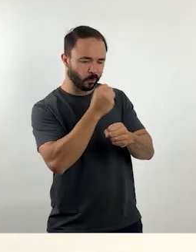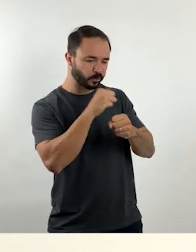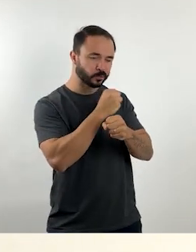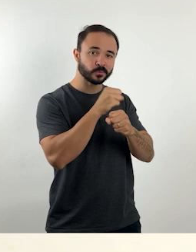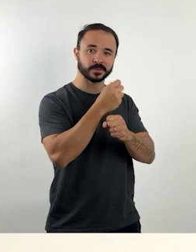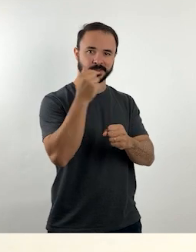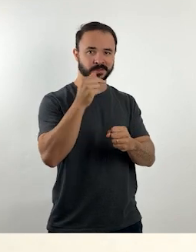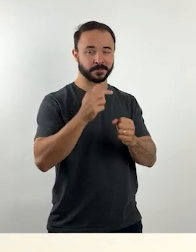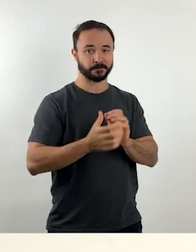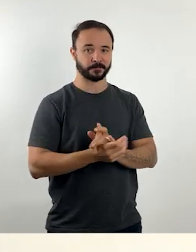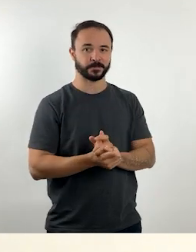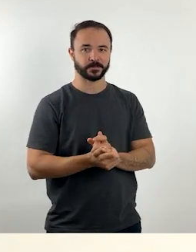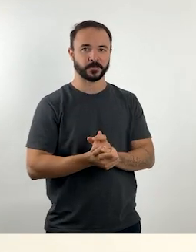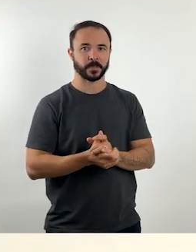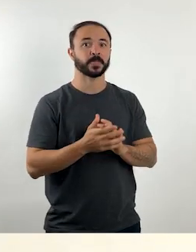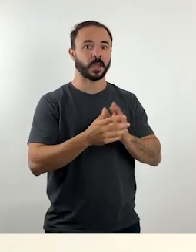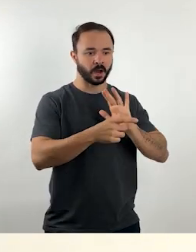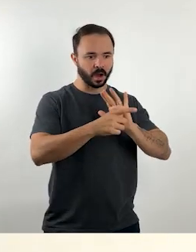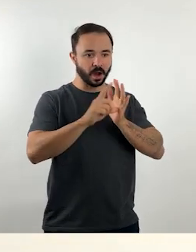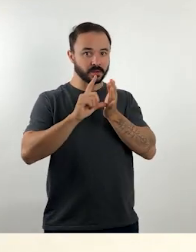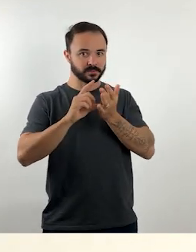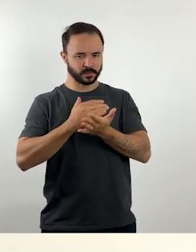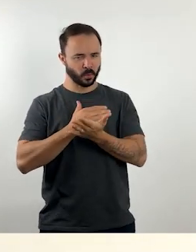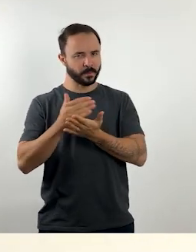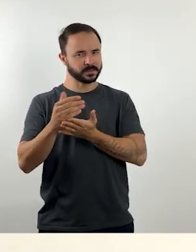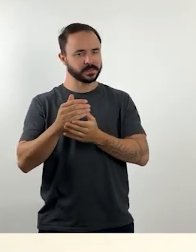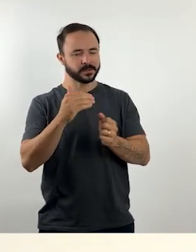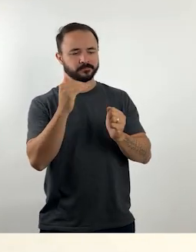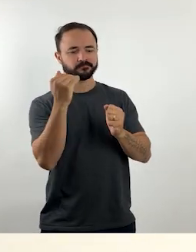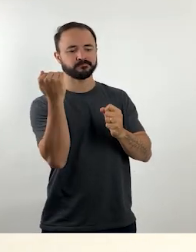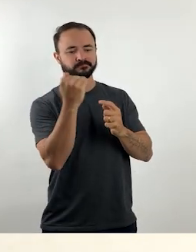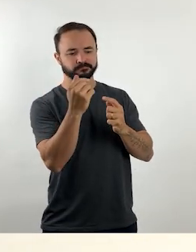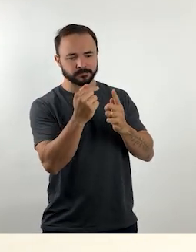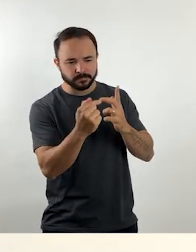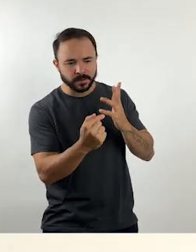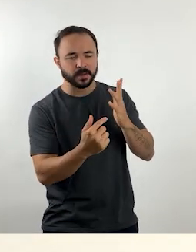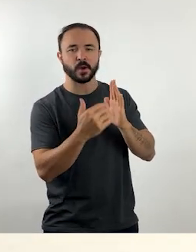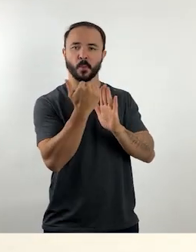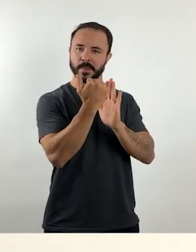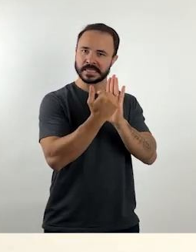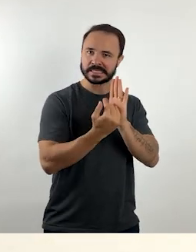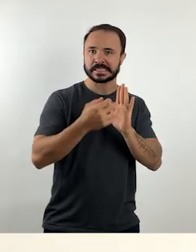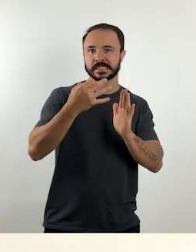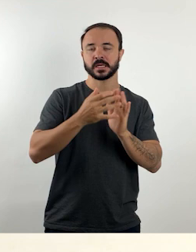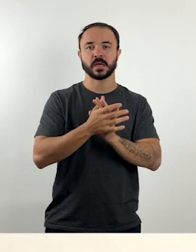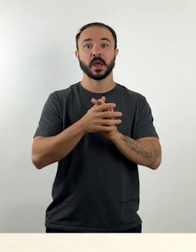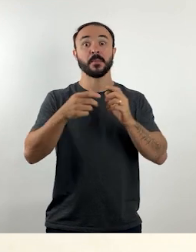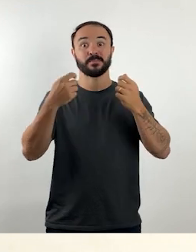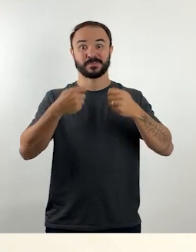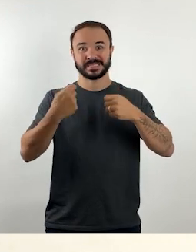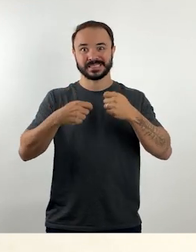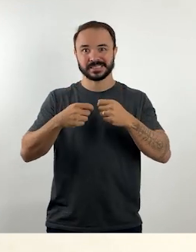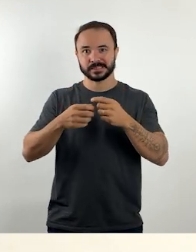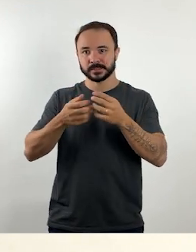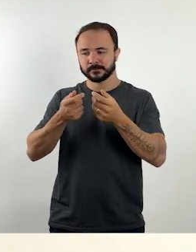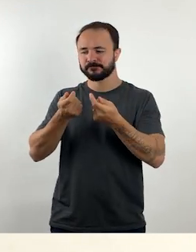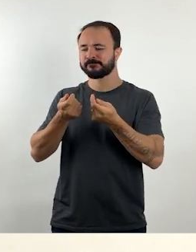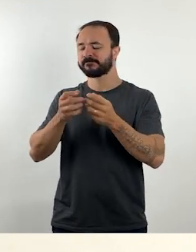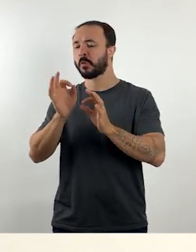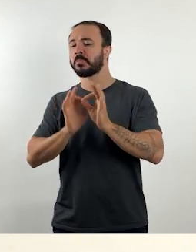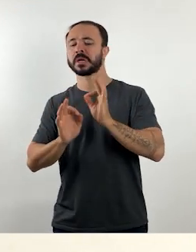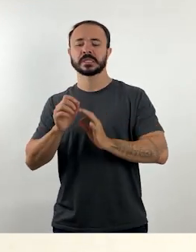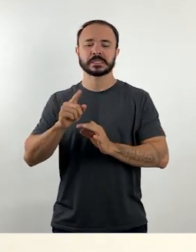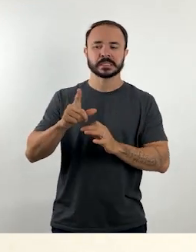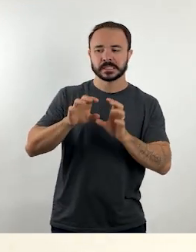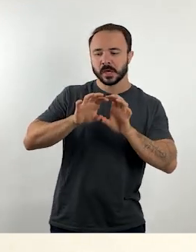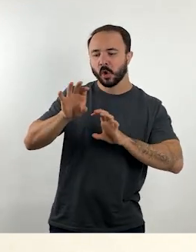desse modelo. Antes de começarmos a montar e seguir os passos, é importante que você confira e separe todas as peças